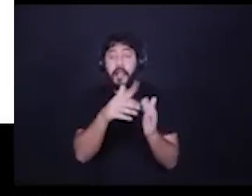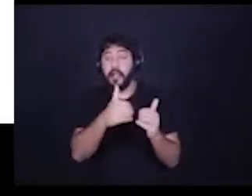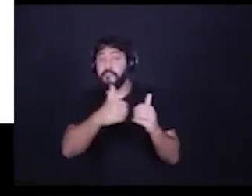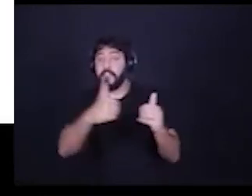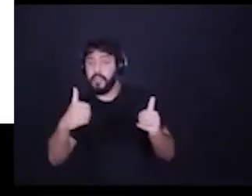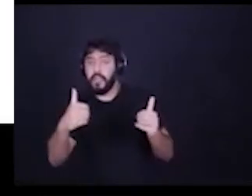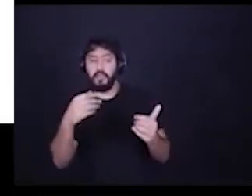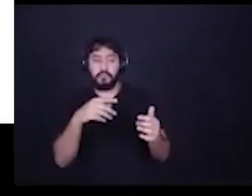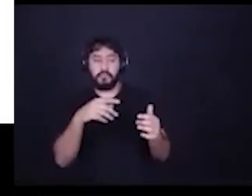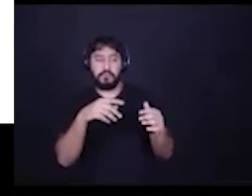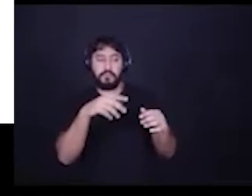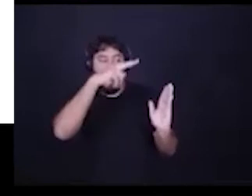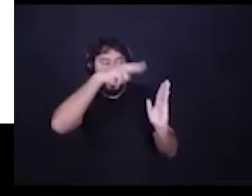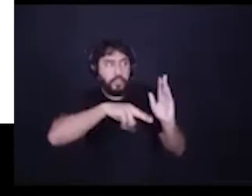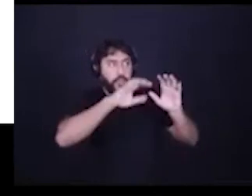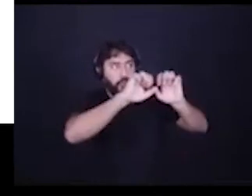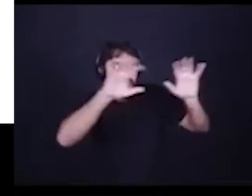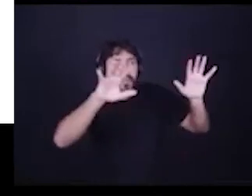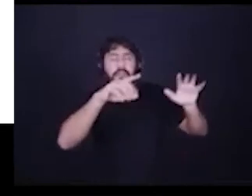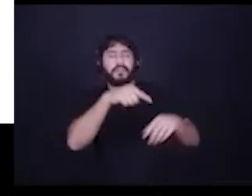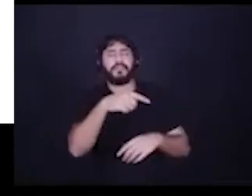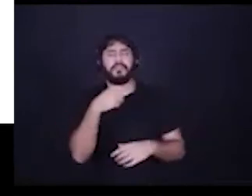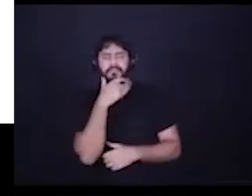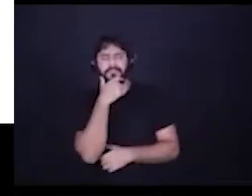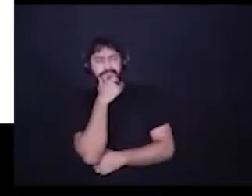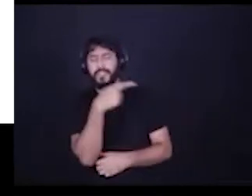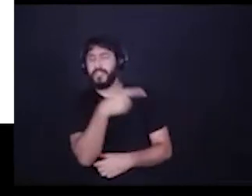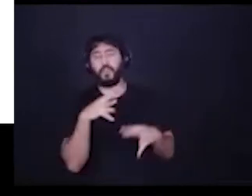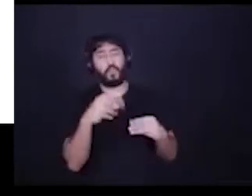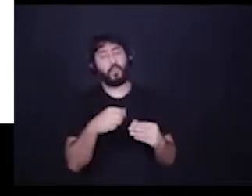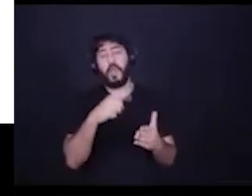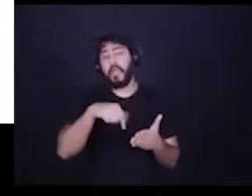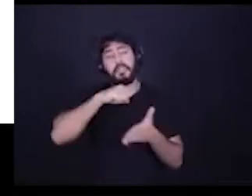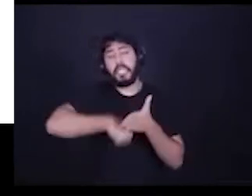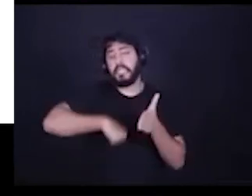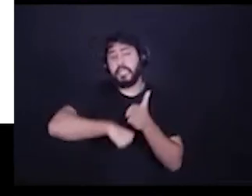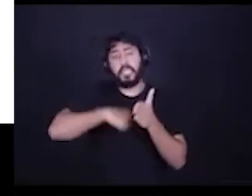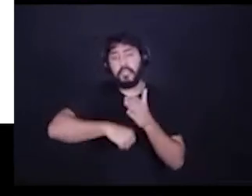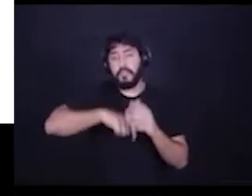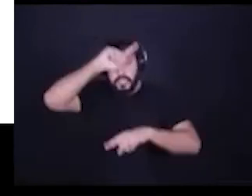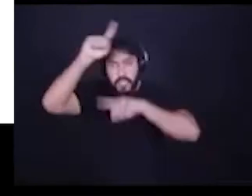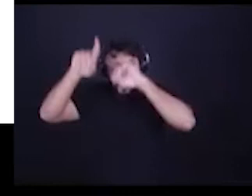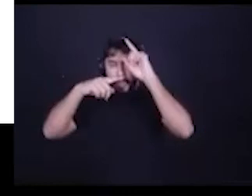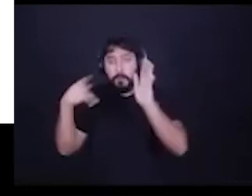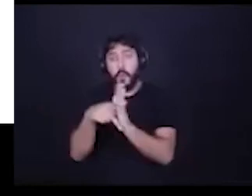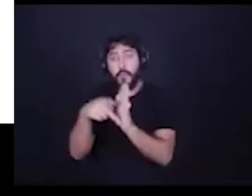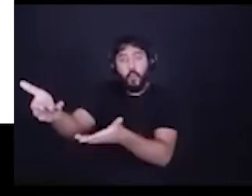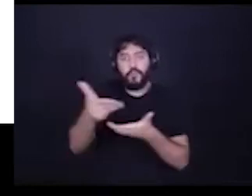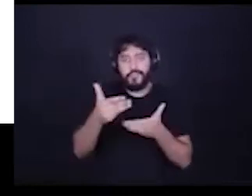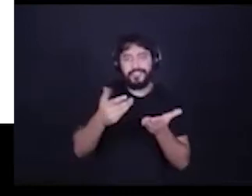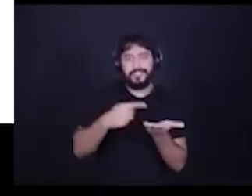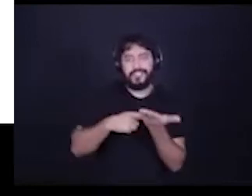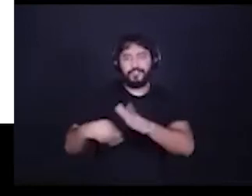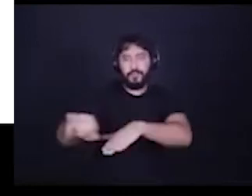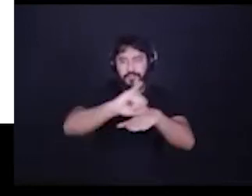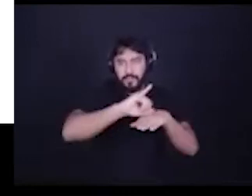e tentar dividir. Então, tudo que a gente está vendo aqui são tentativas de ideia para o convite da exposição, que ia também se desdobrar para peças de